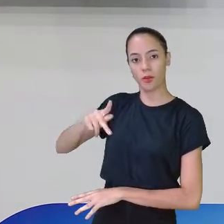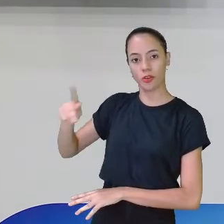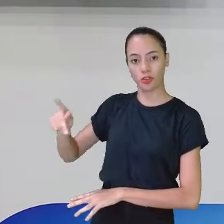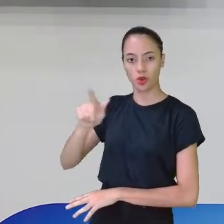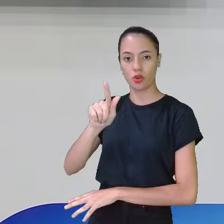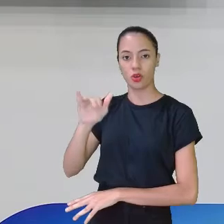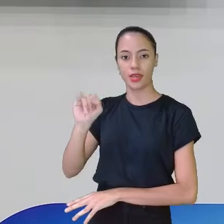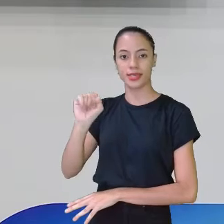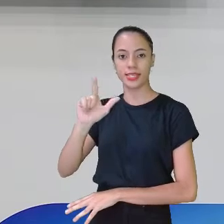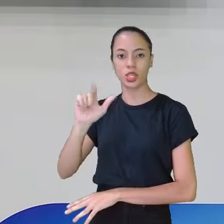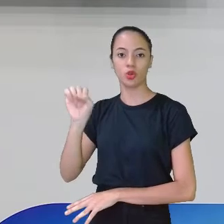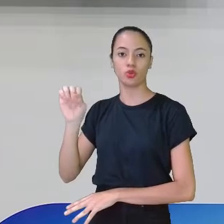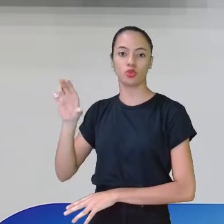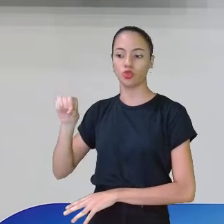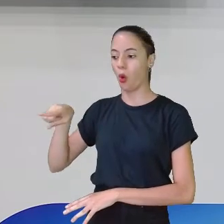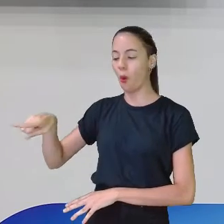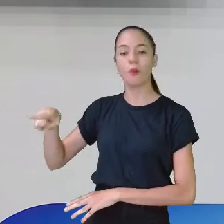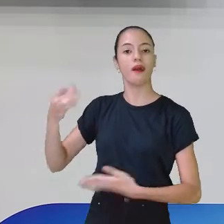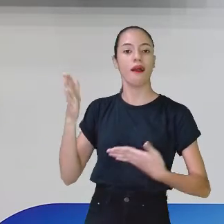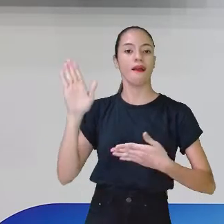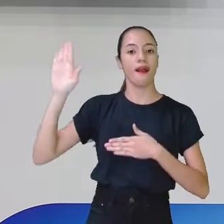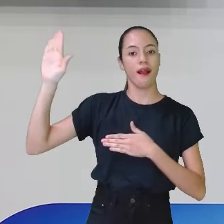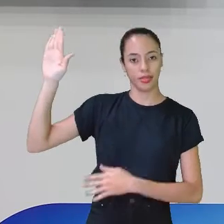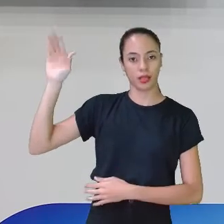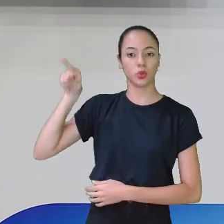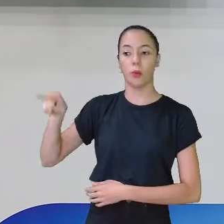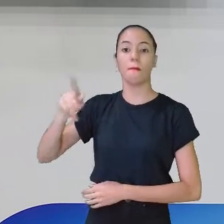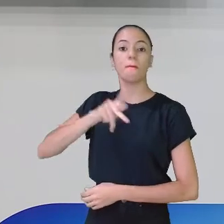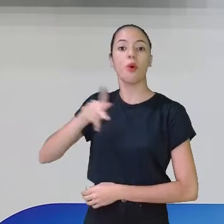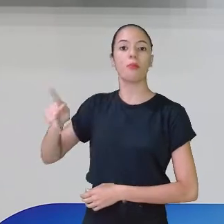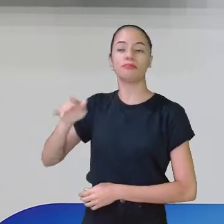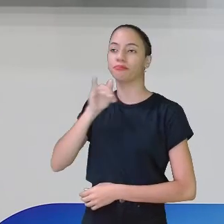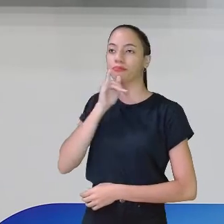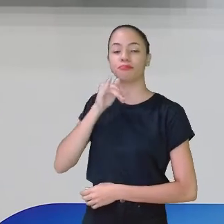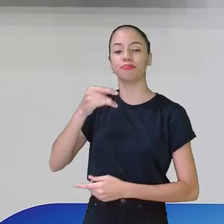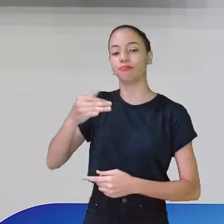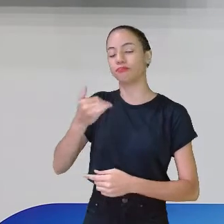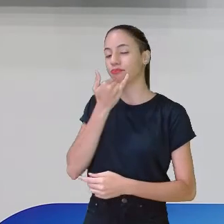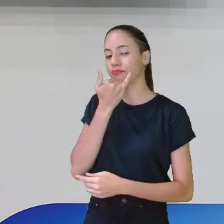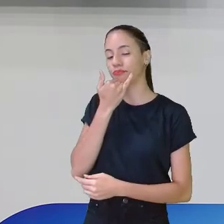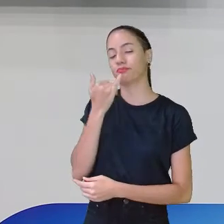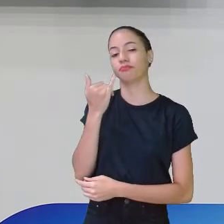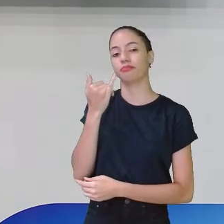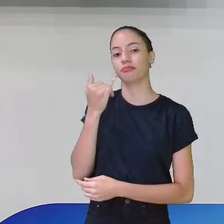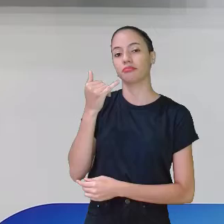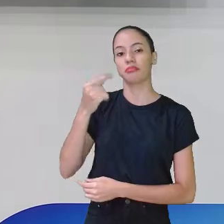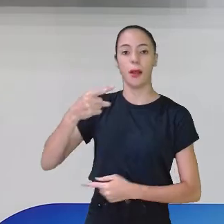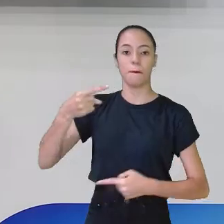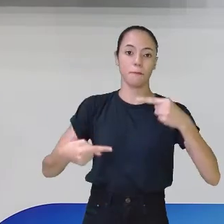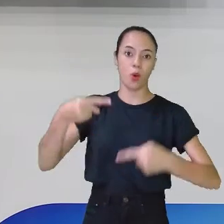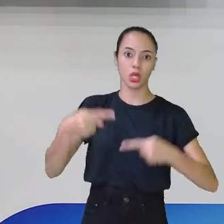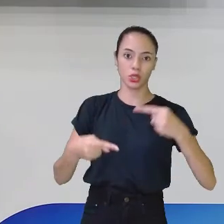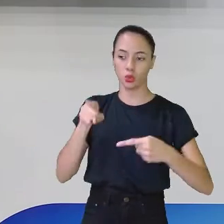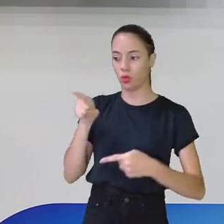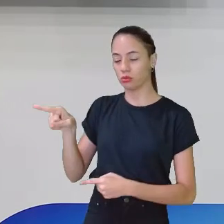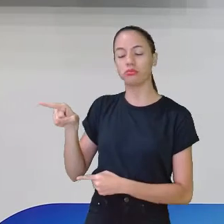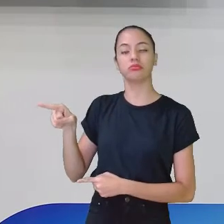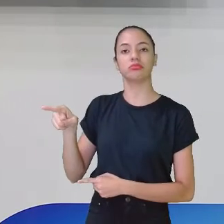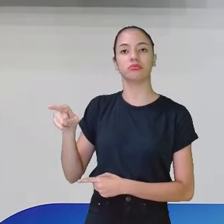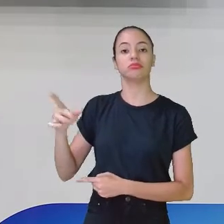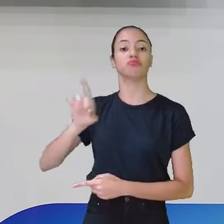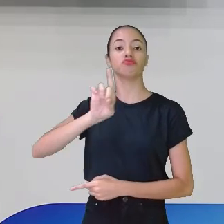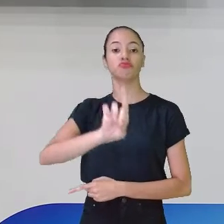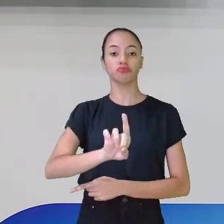né? Ali eu dizia assim, eu quero eleger Gilson. Então eu tinha esse